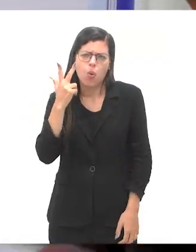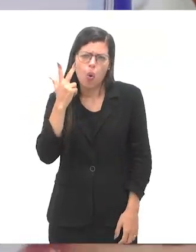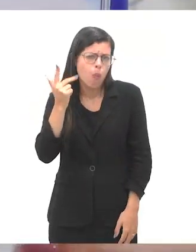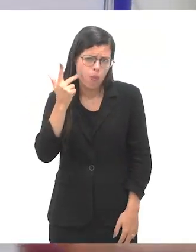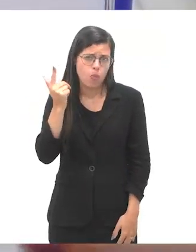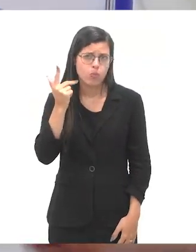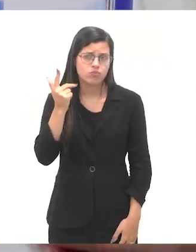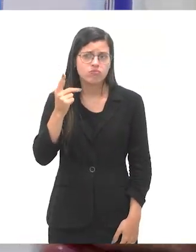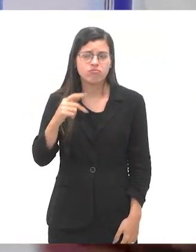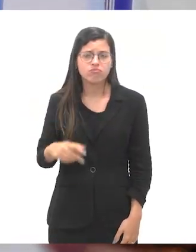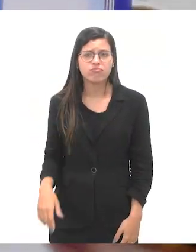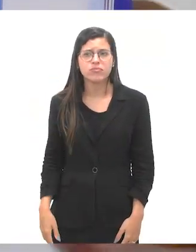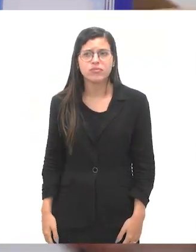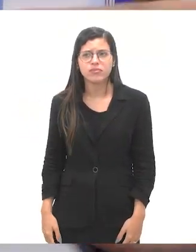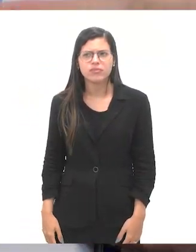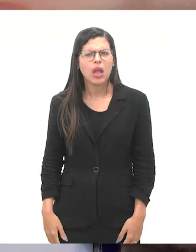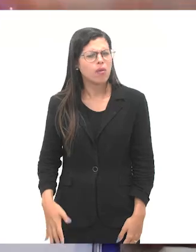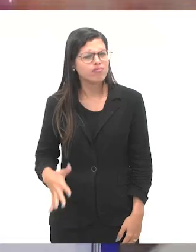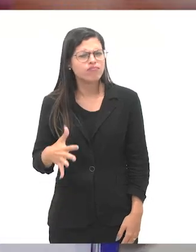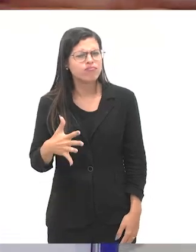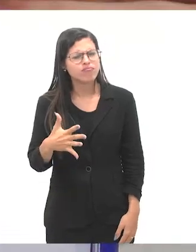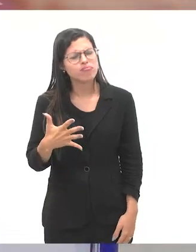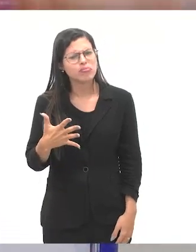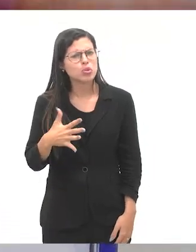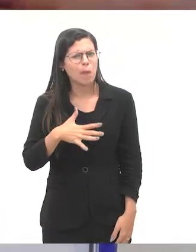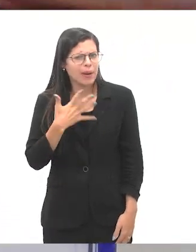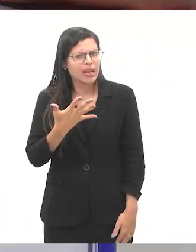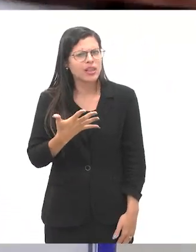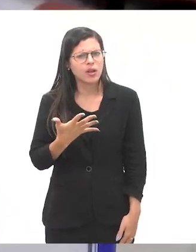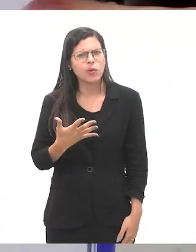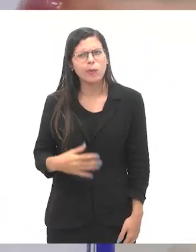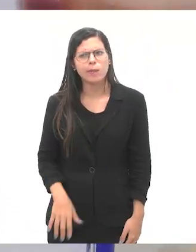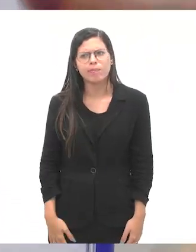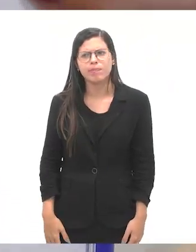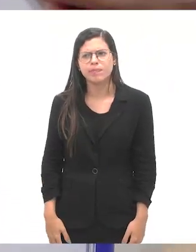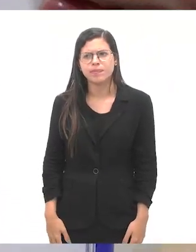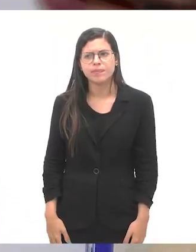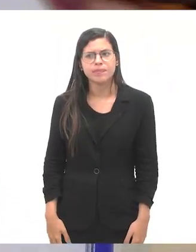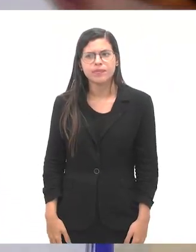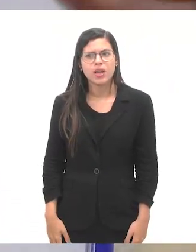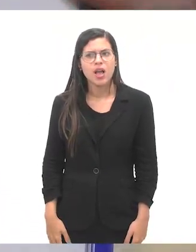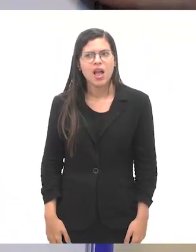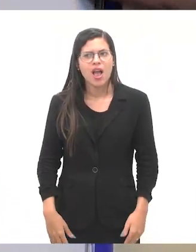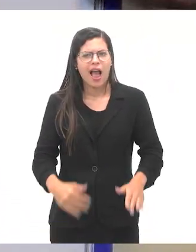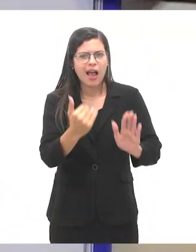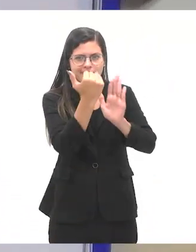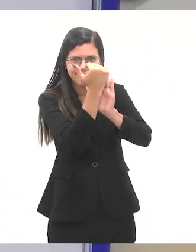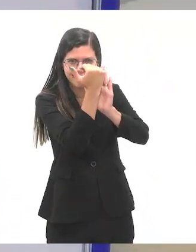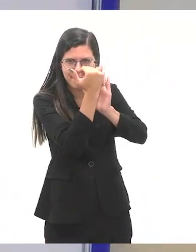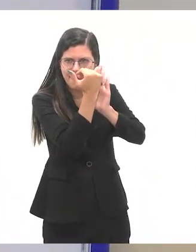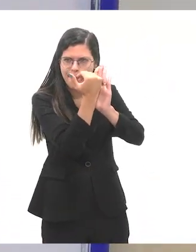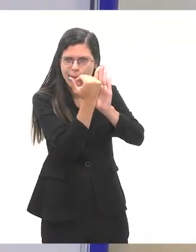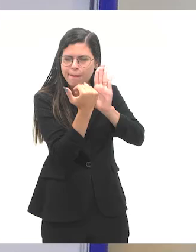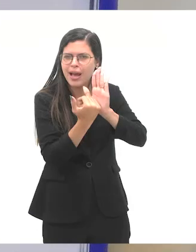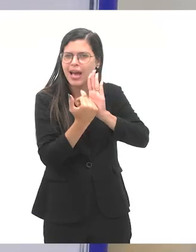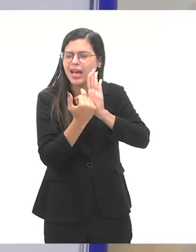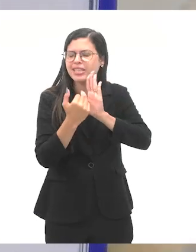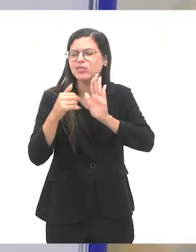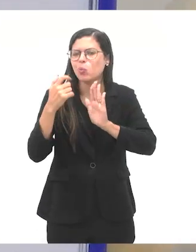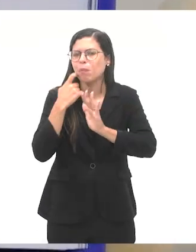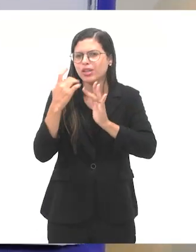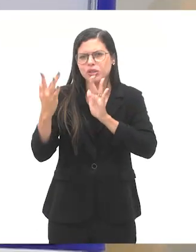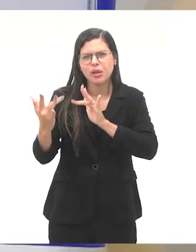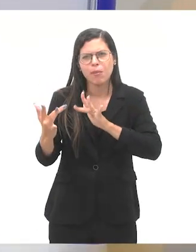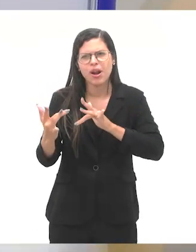Sim. Assim, as pessoas, Me geral... surpreendeu um pouco Exato. a ficha do namorado aqui,